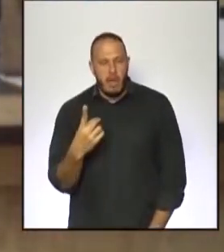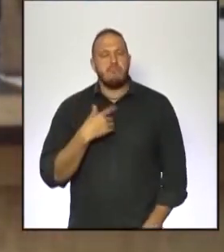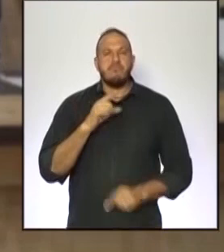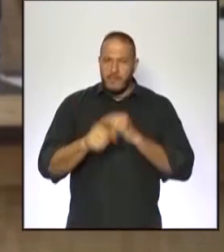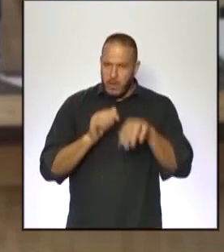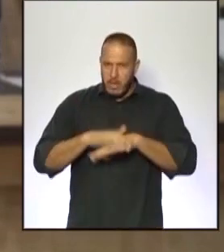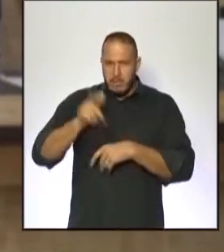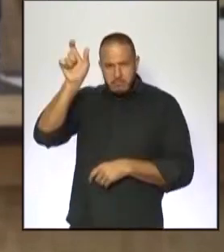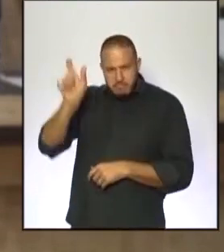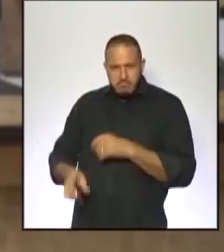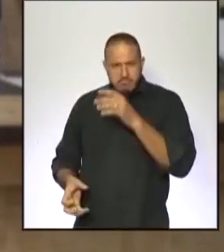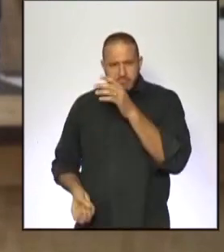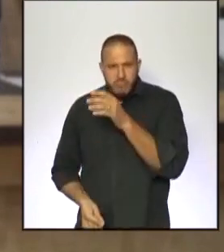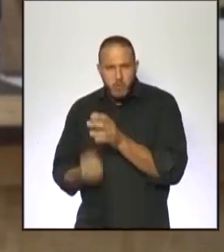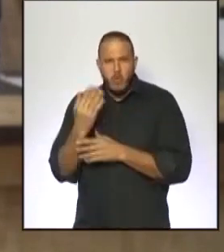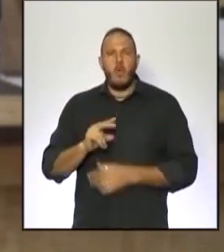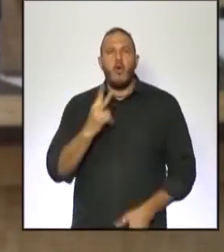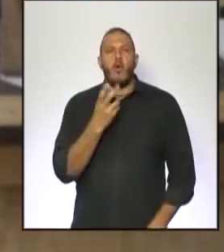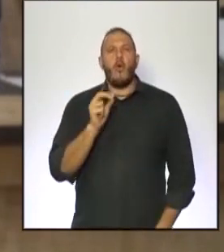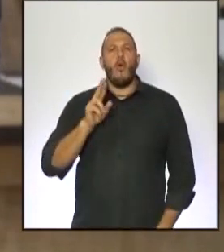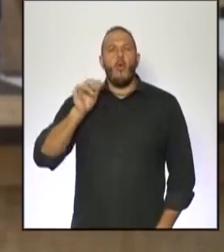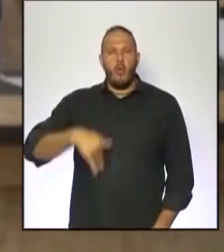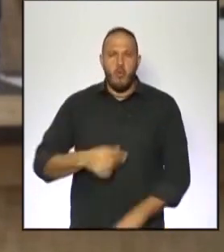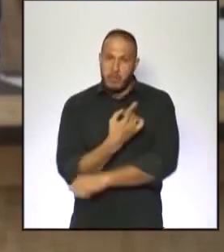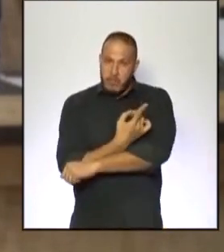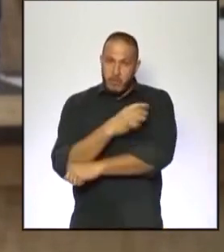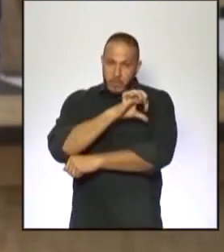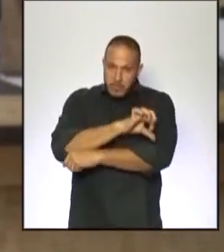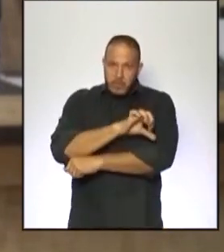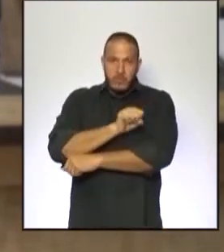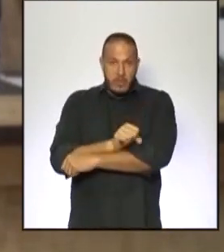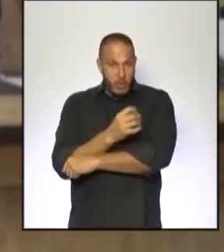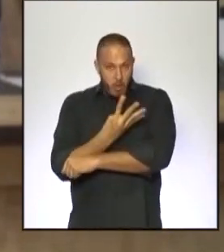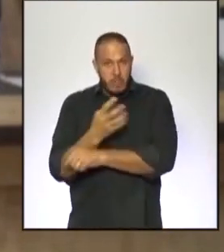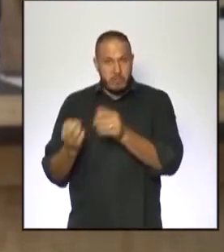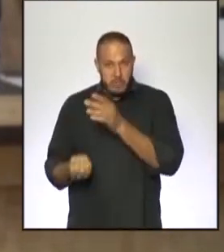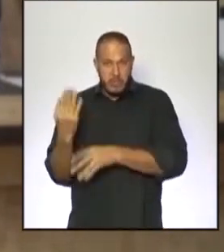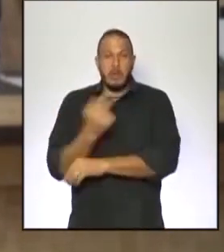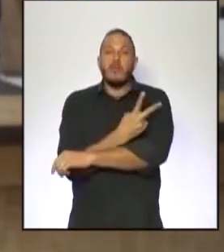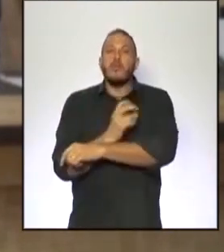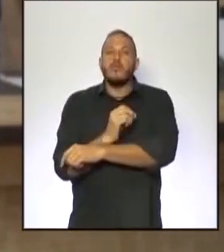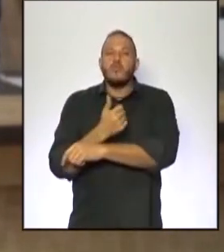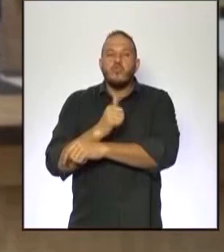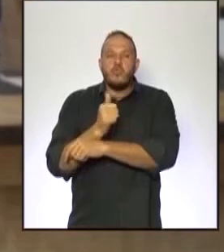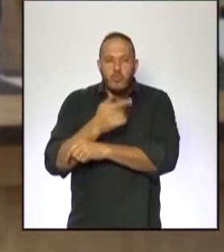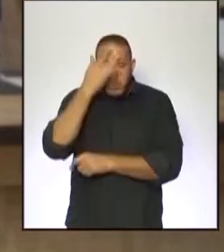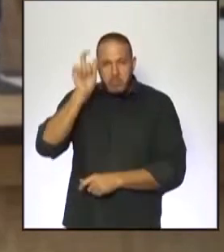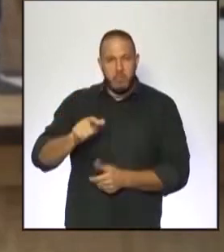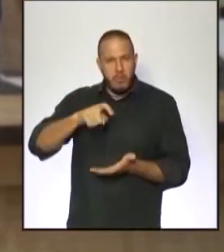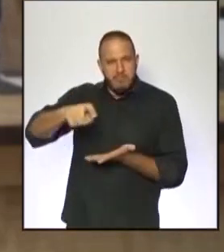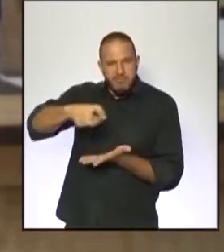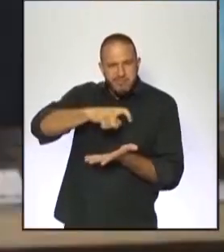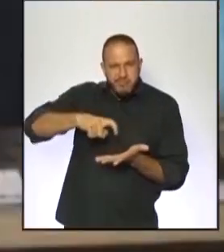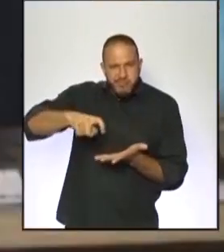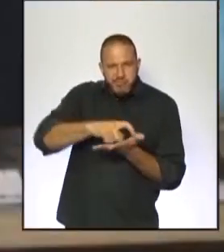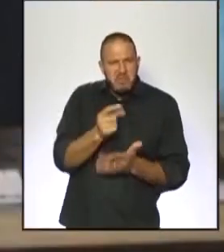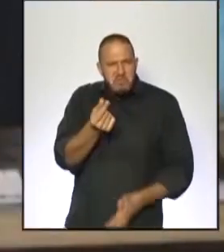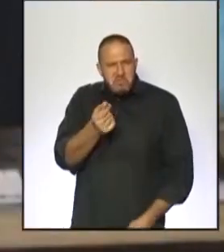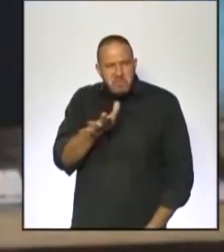por um americano chamado Chuck Hull, em 1984. Em 2011, uma boa impressora 3D